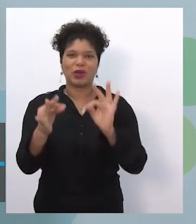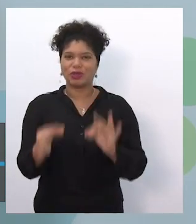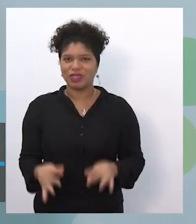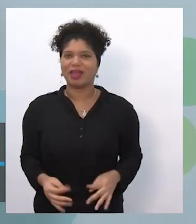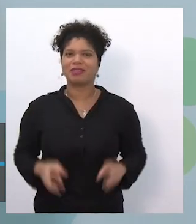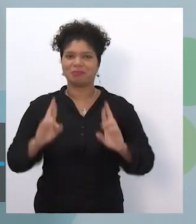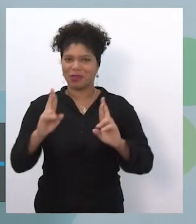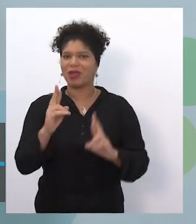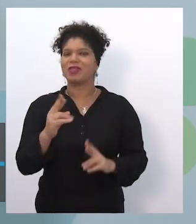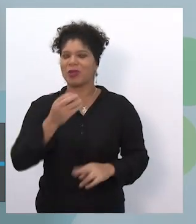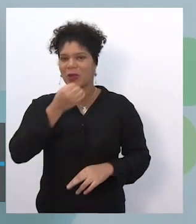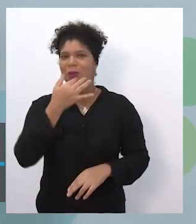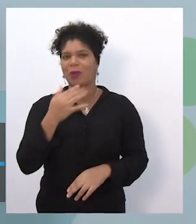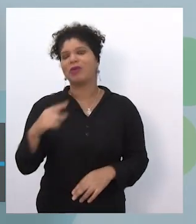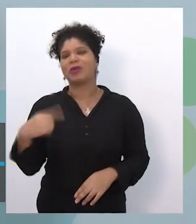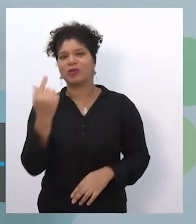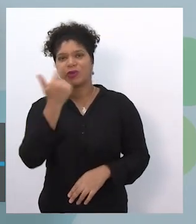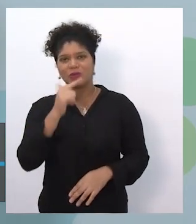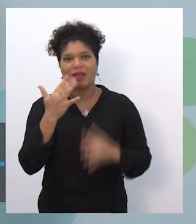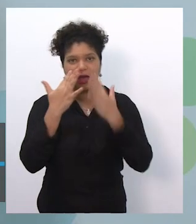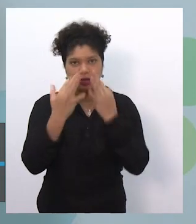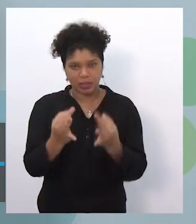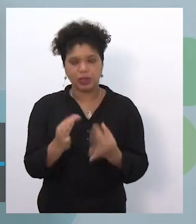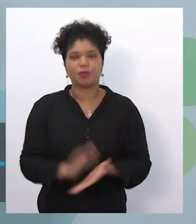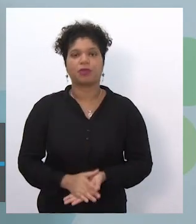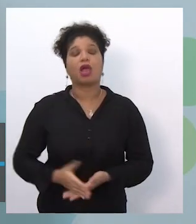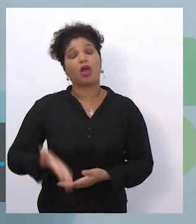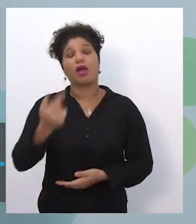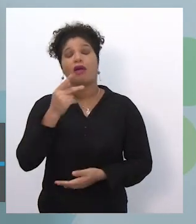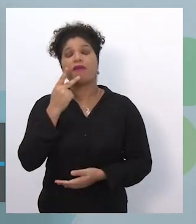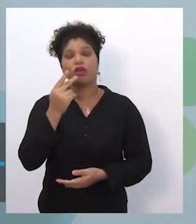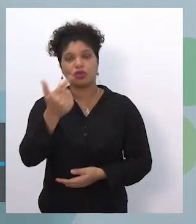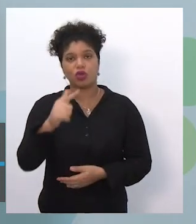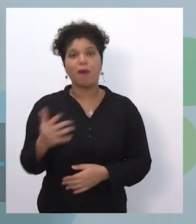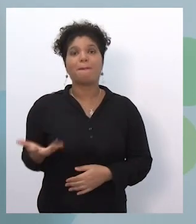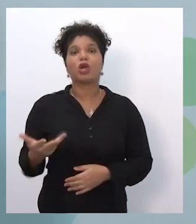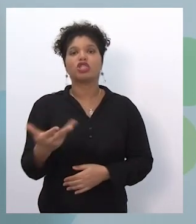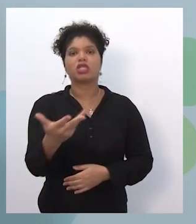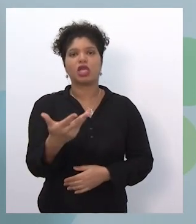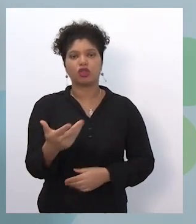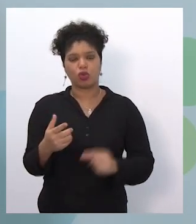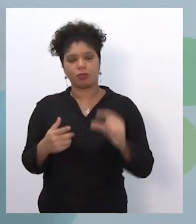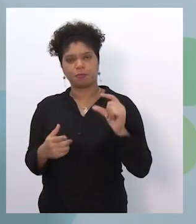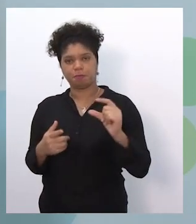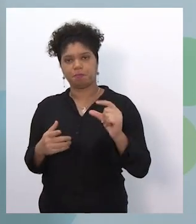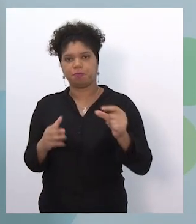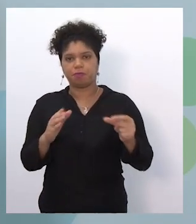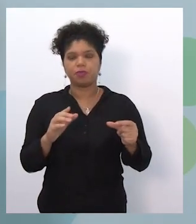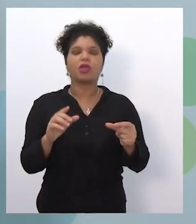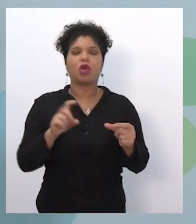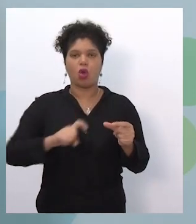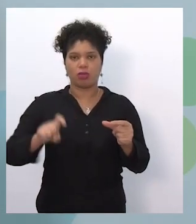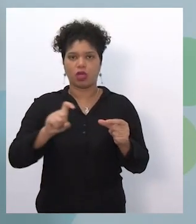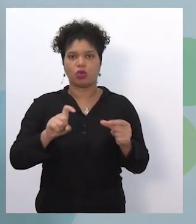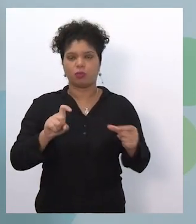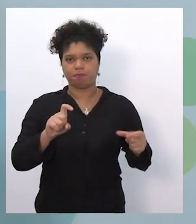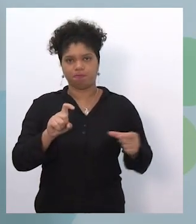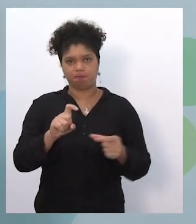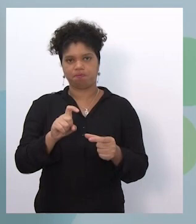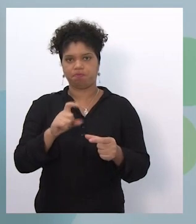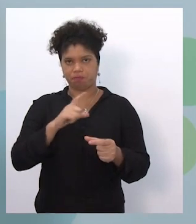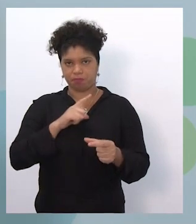mundo conseguiu ser atendido. Mas voltando a falar um pouquinho do processador. Então, o Rodrigo explicou direitinho para vocês,